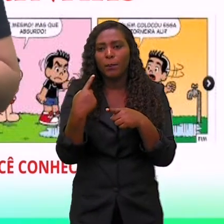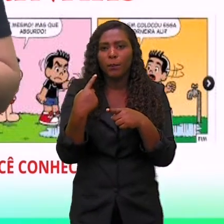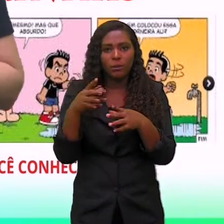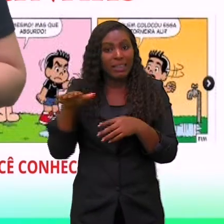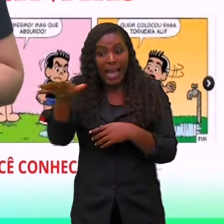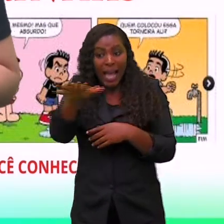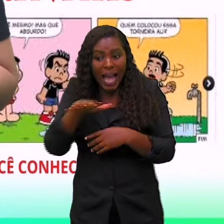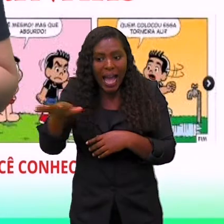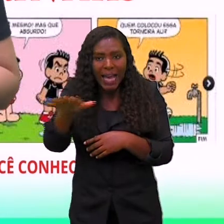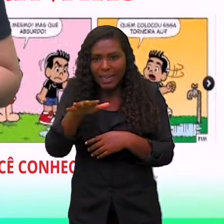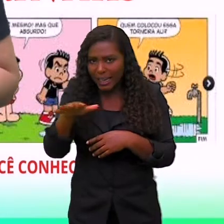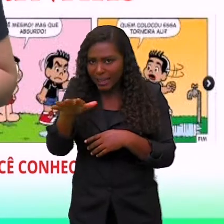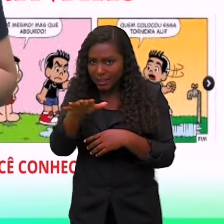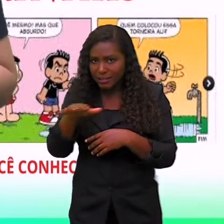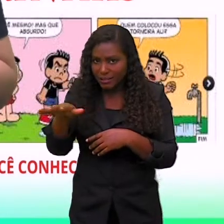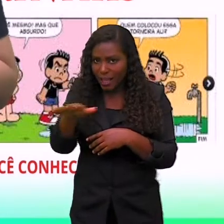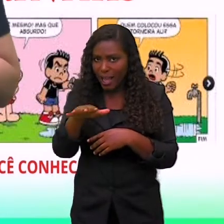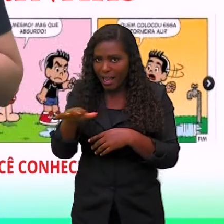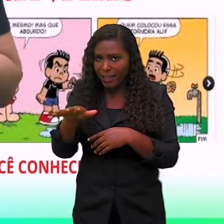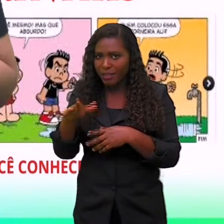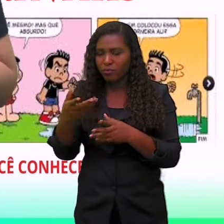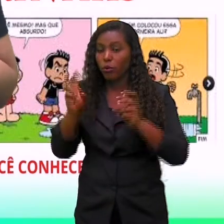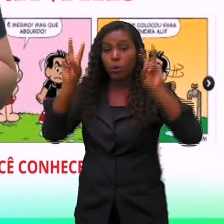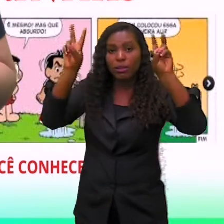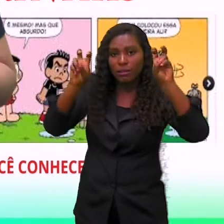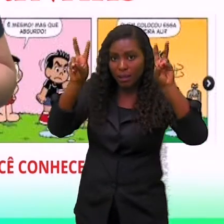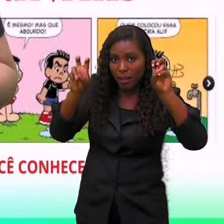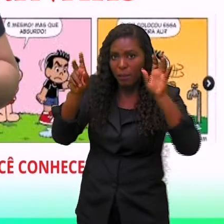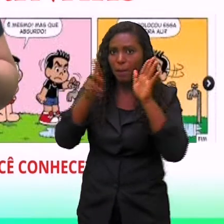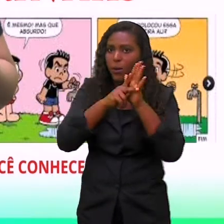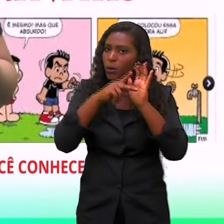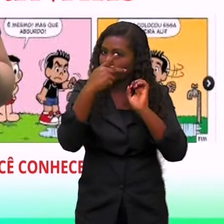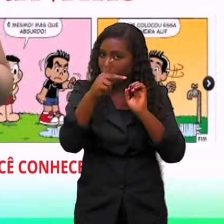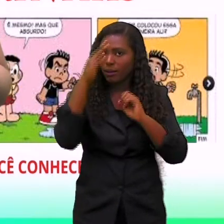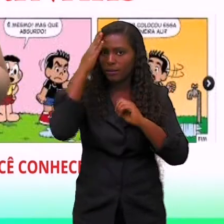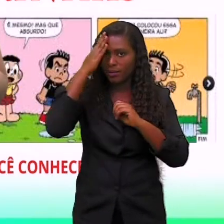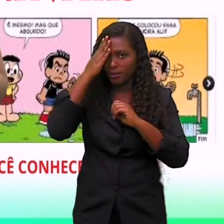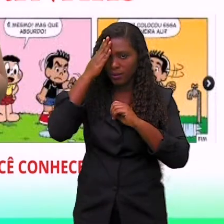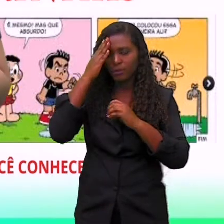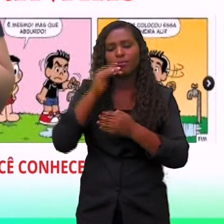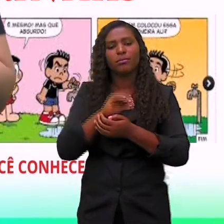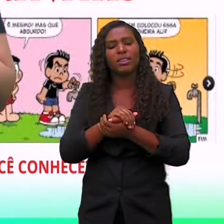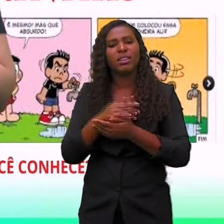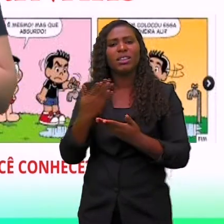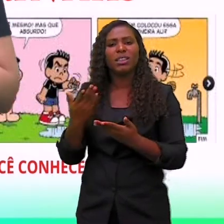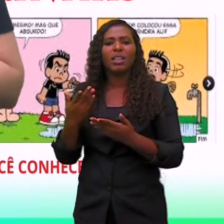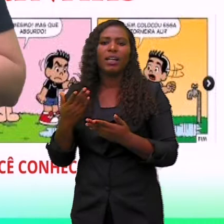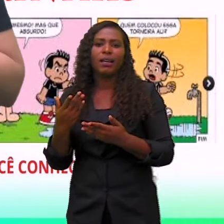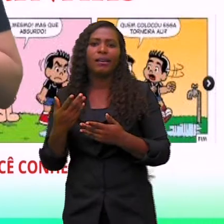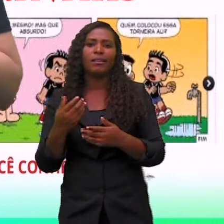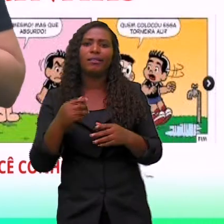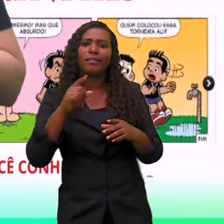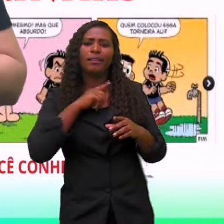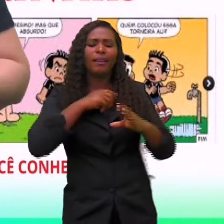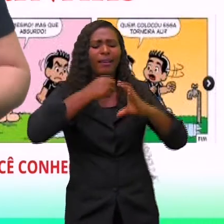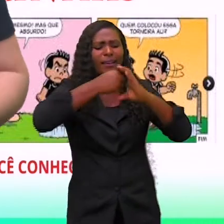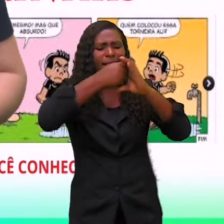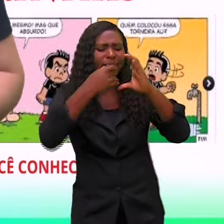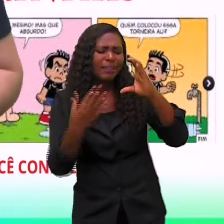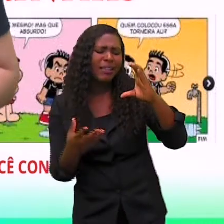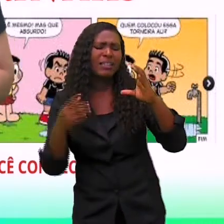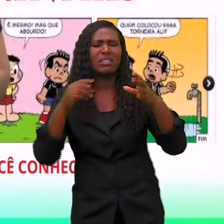Os gêneros textuais, eles possuem um conjunto ilimitado de características que tem a ver com o estilo